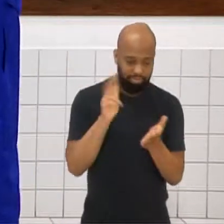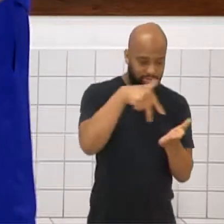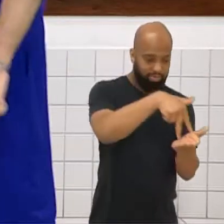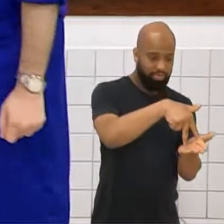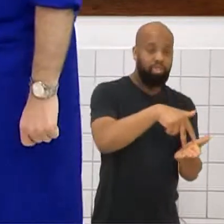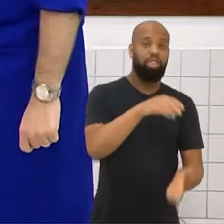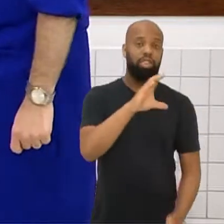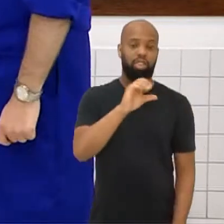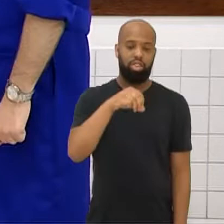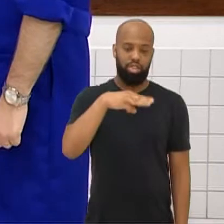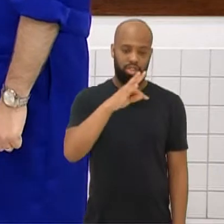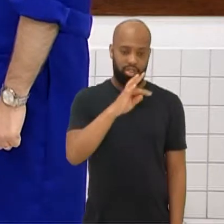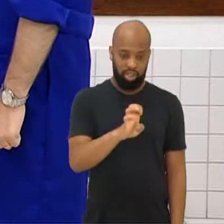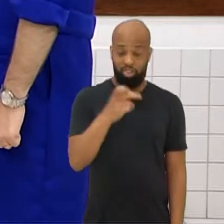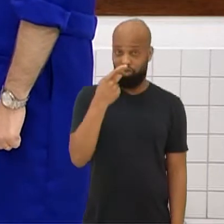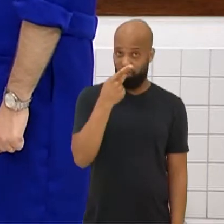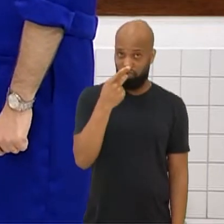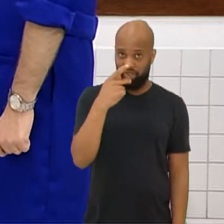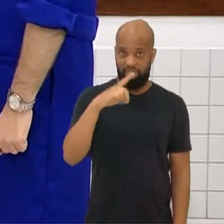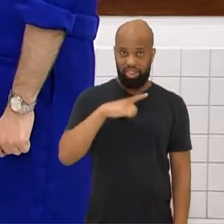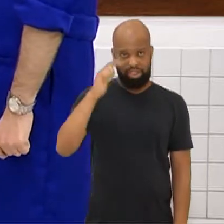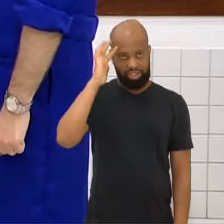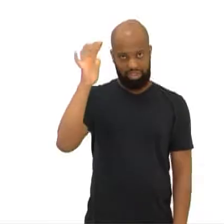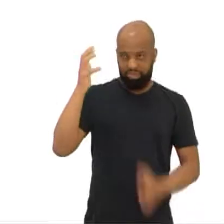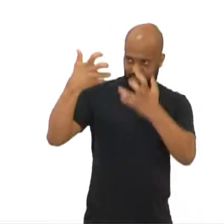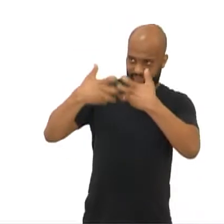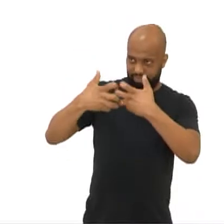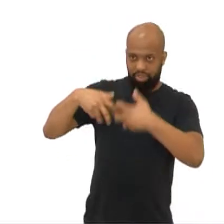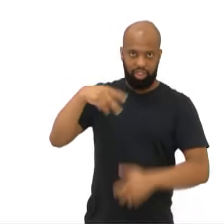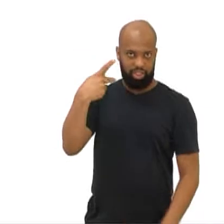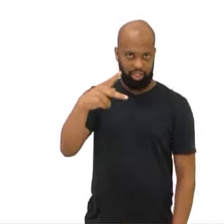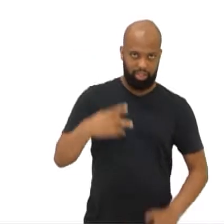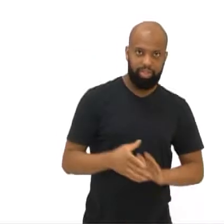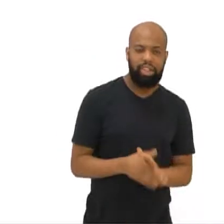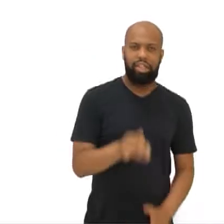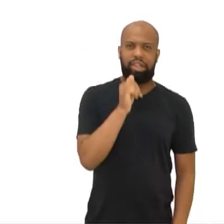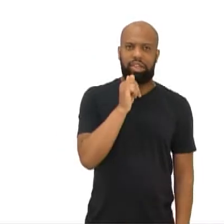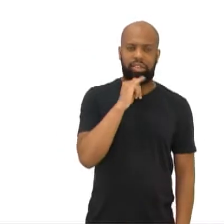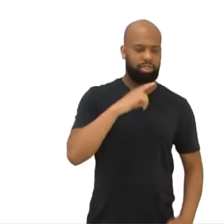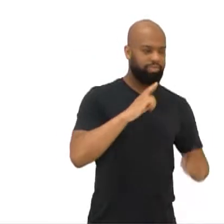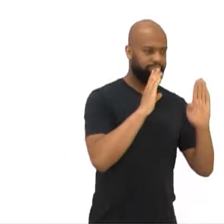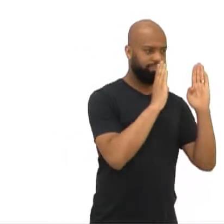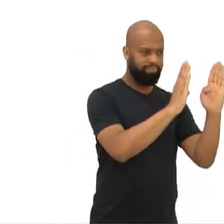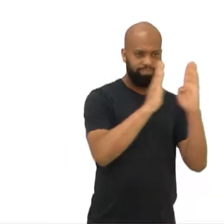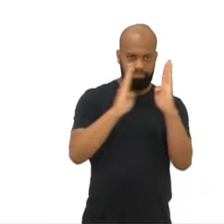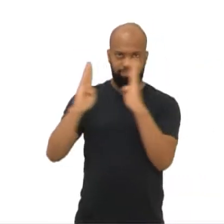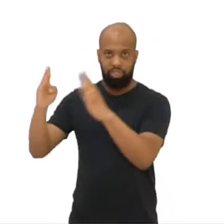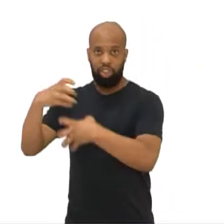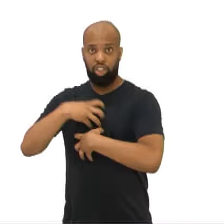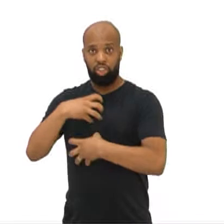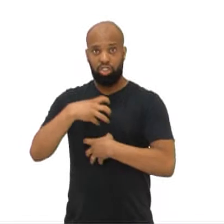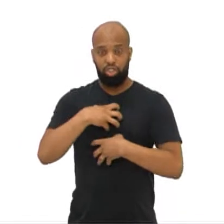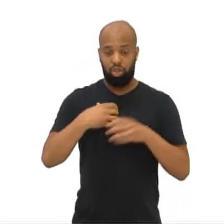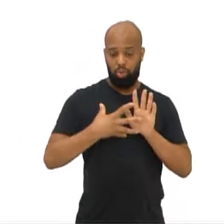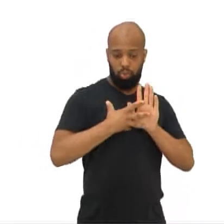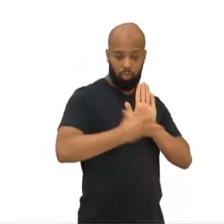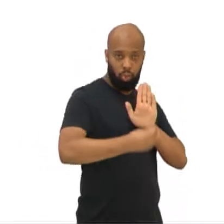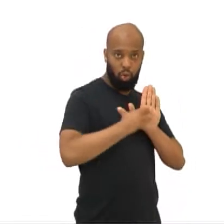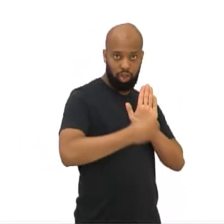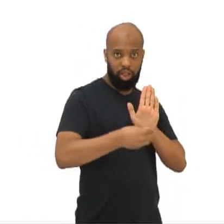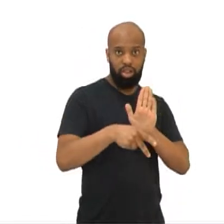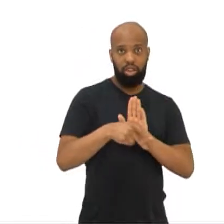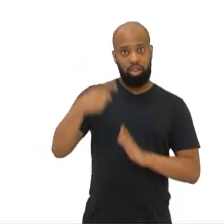Comte proporciona na sua reflexão. Então, por exemplo, cada estado se apresenta num modelo mental que explica a realidade em